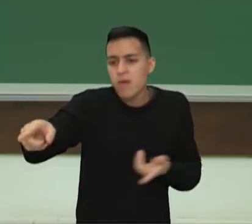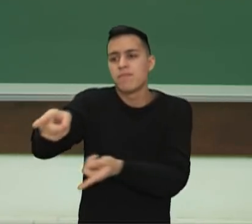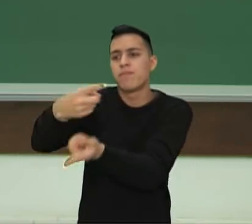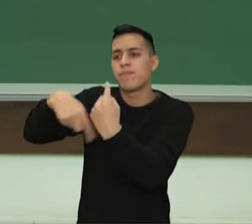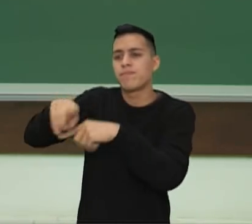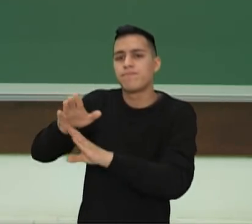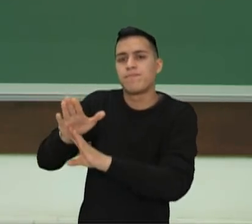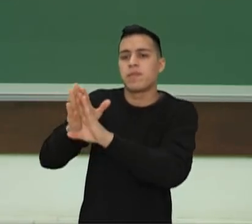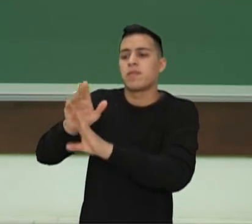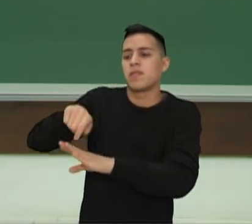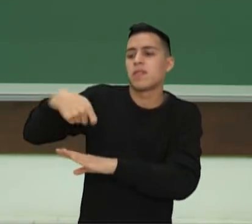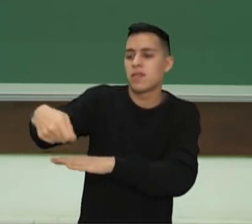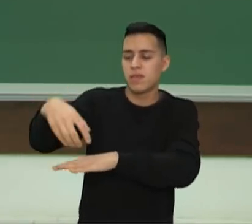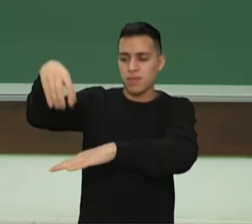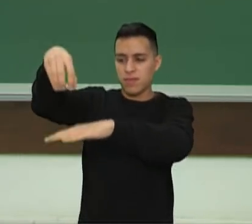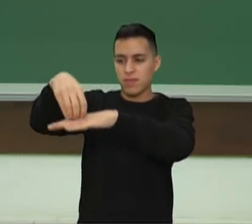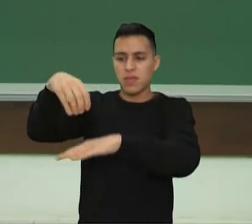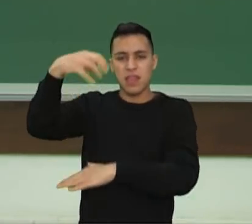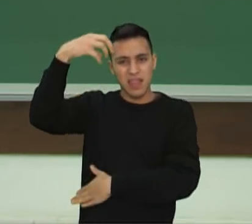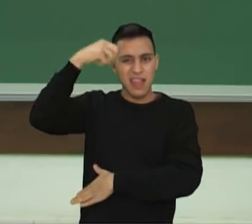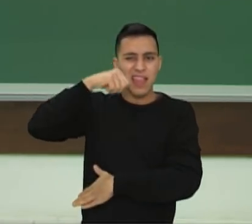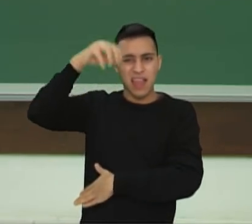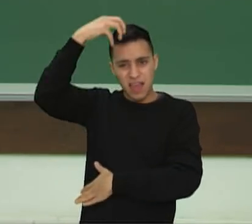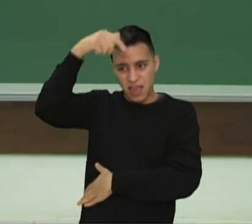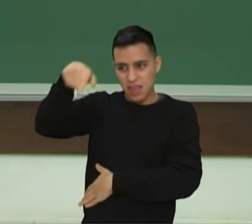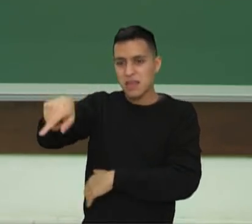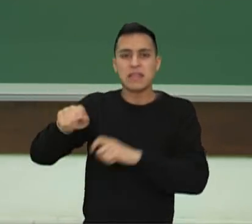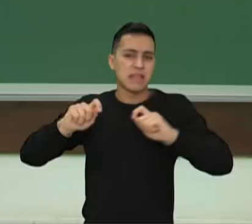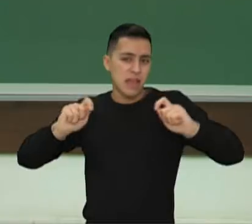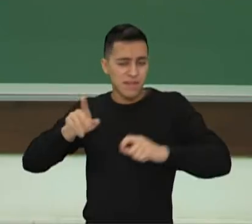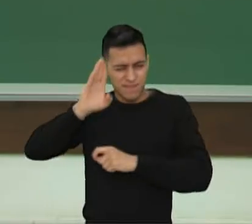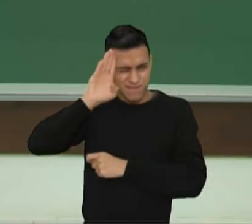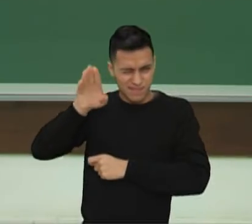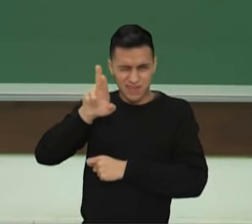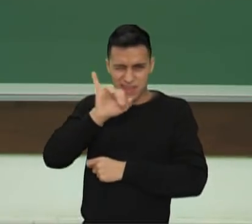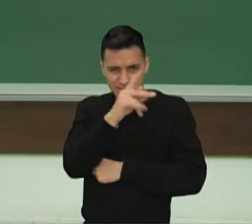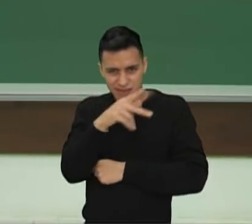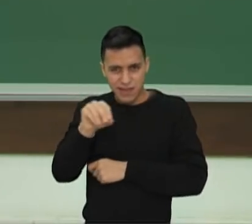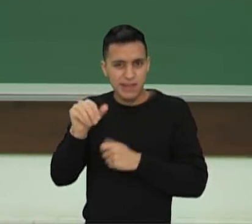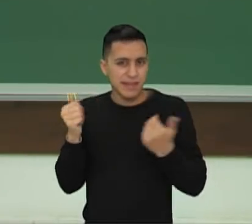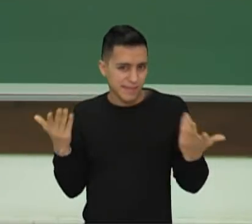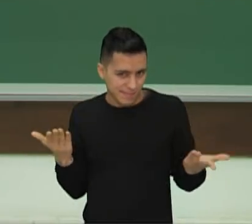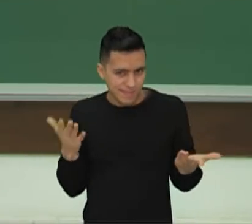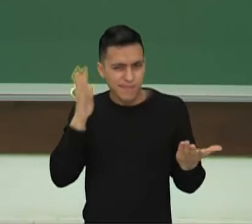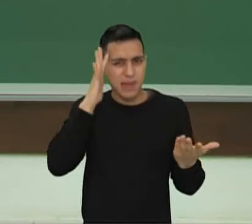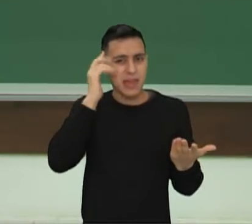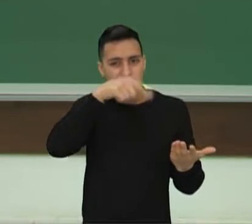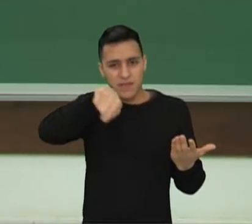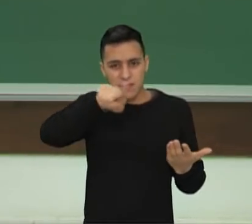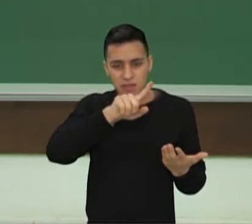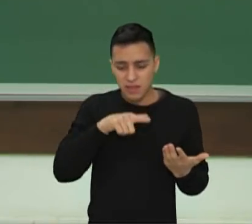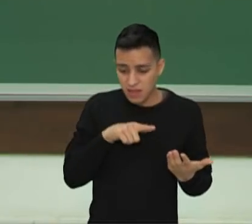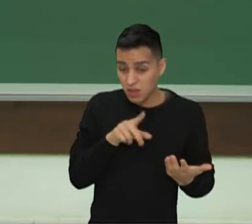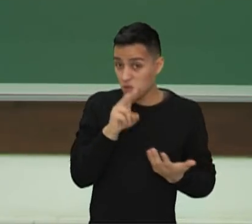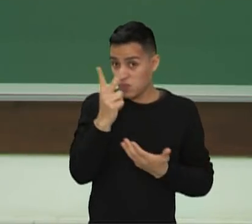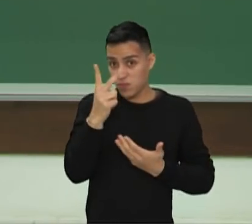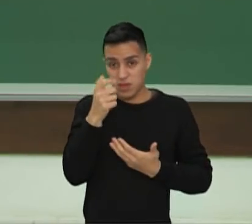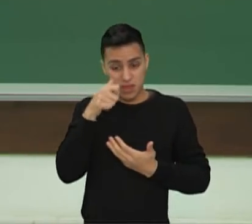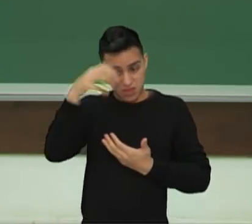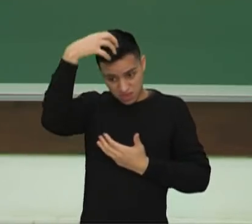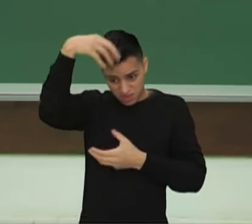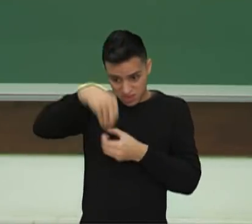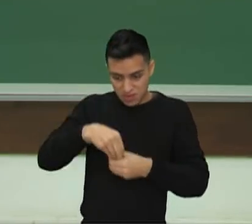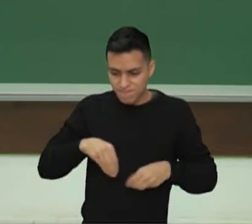uma promoção, você recupera peças valiosas, principalmente a rainha, né? Pensa lá, você ter duas rainhas no tabuleiro, né?